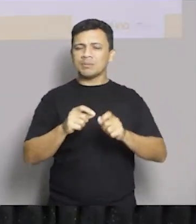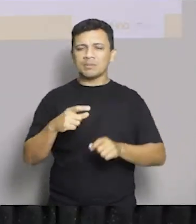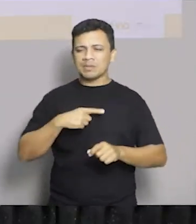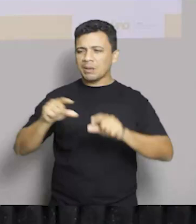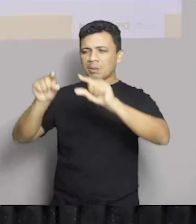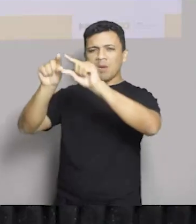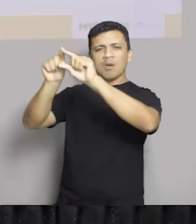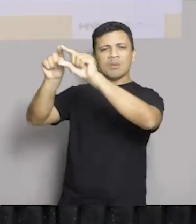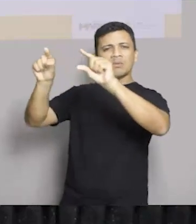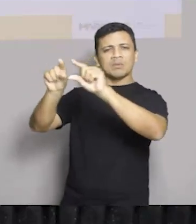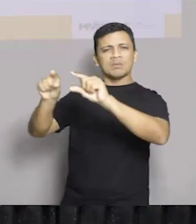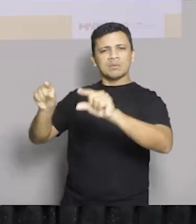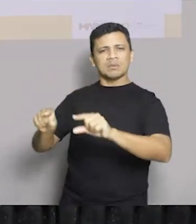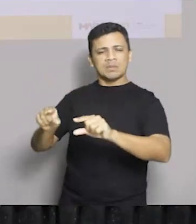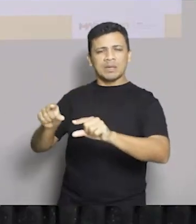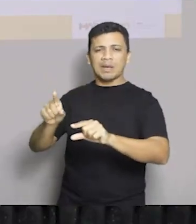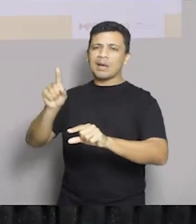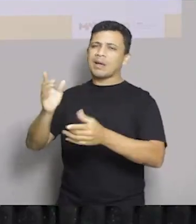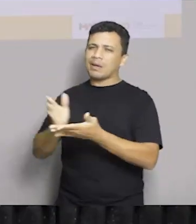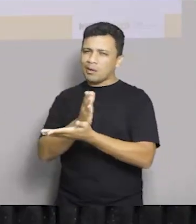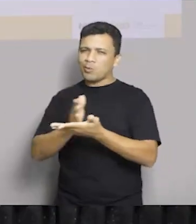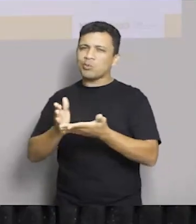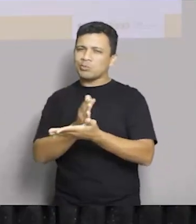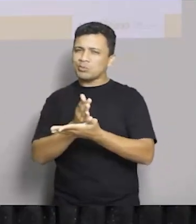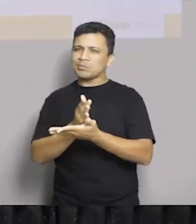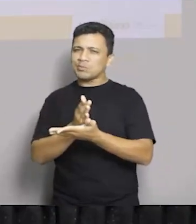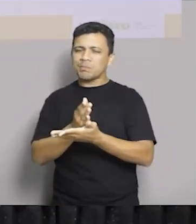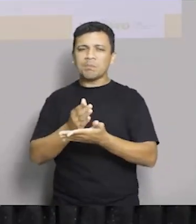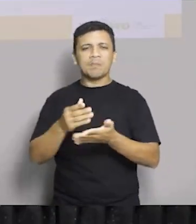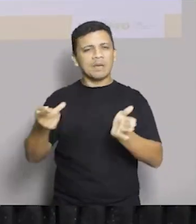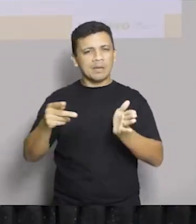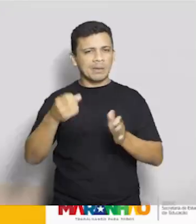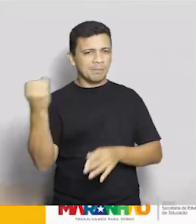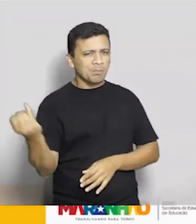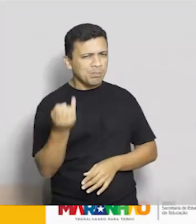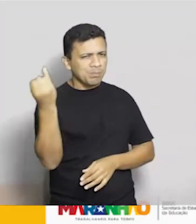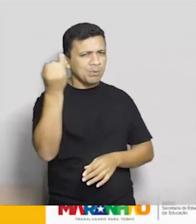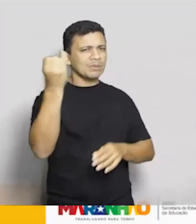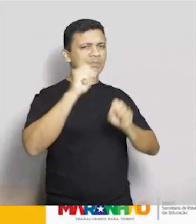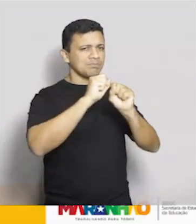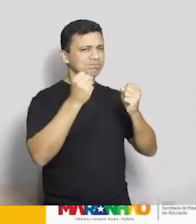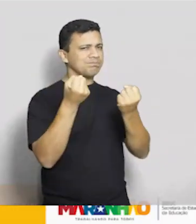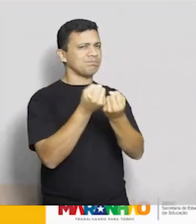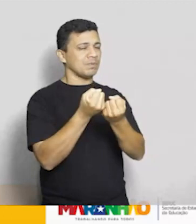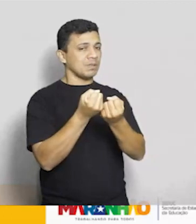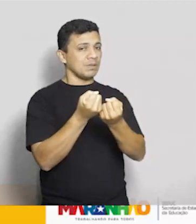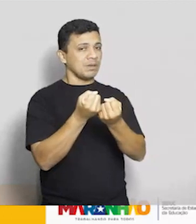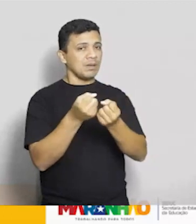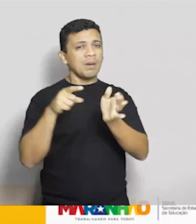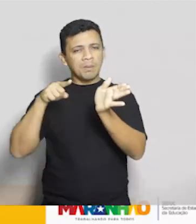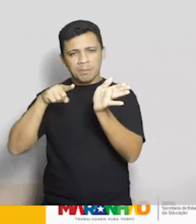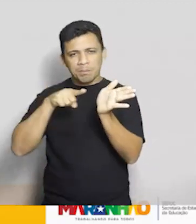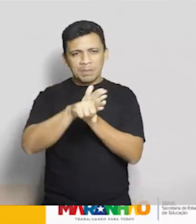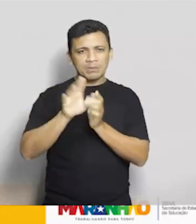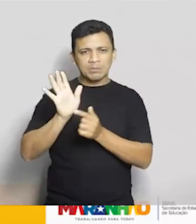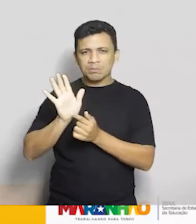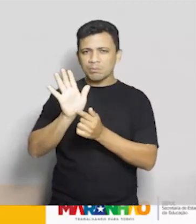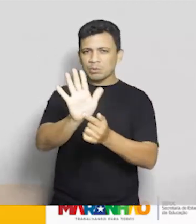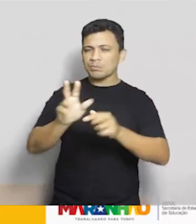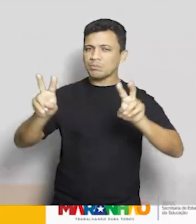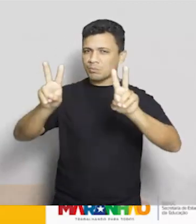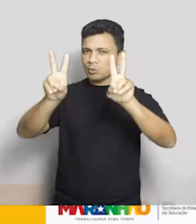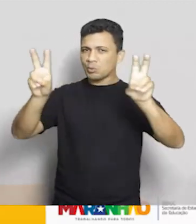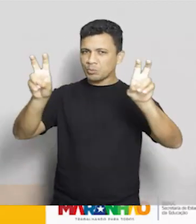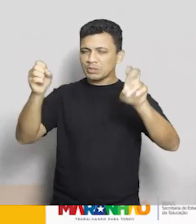questões importantes para a sociedade então nós já vimos por exemplo eu vou mostrar uma questão para vocês que fala de um tema